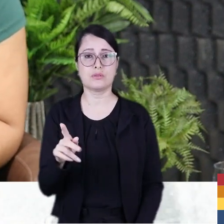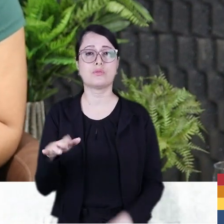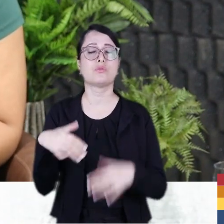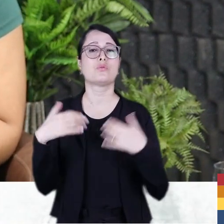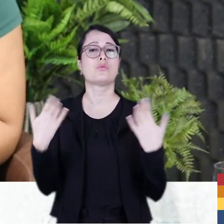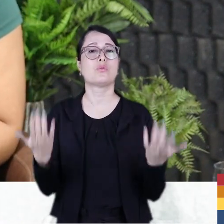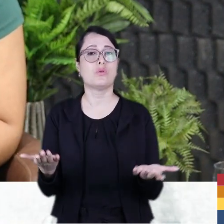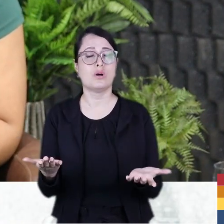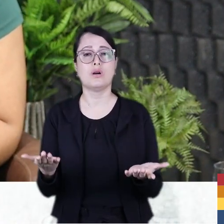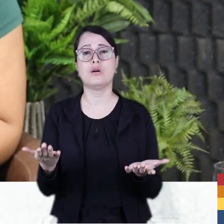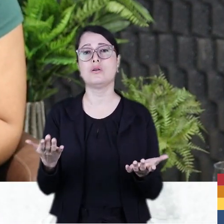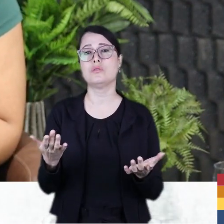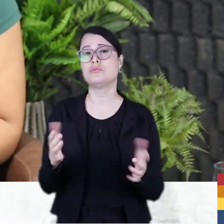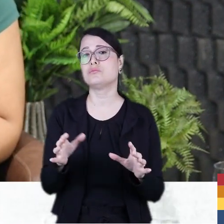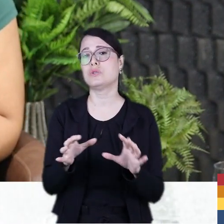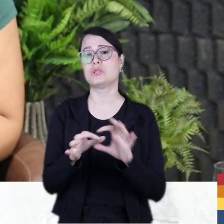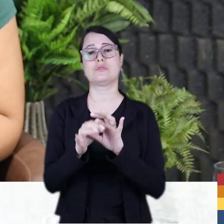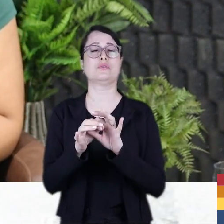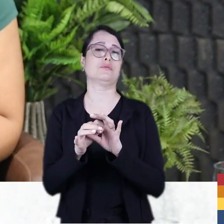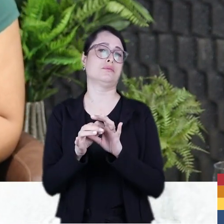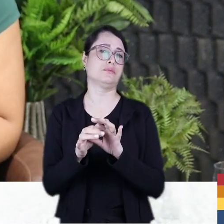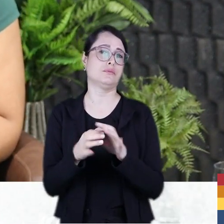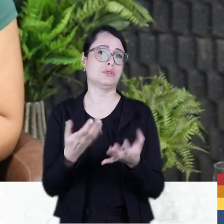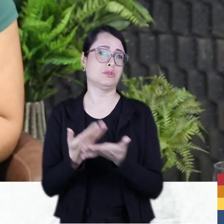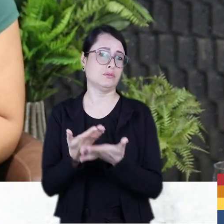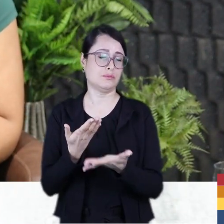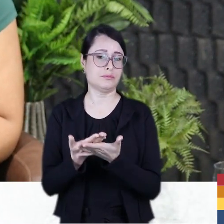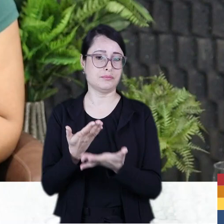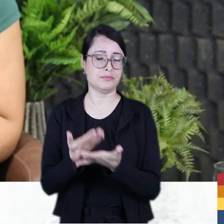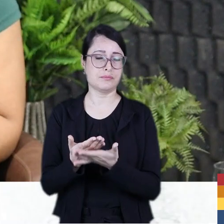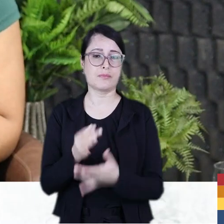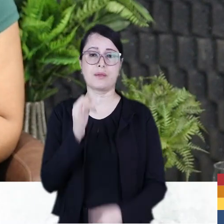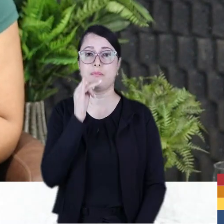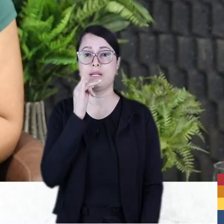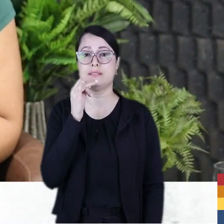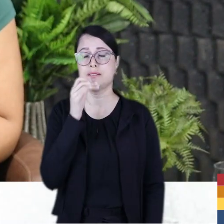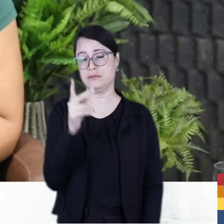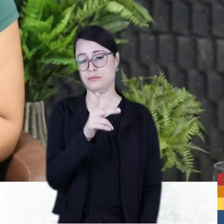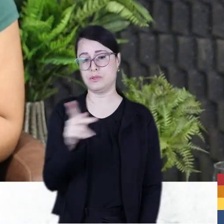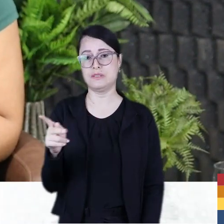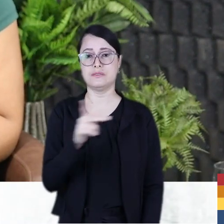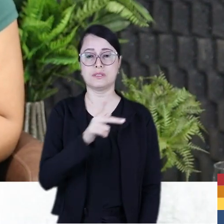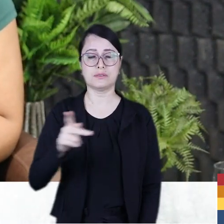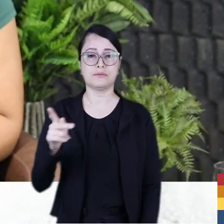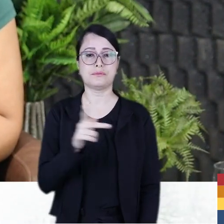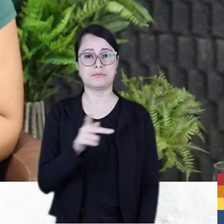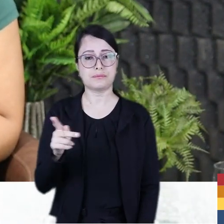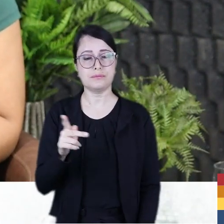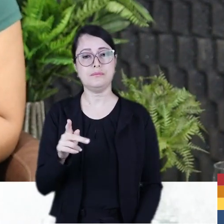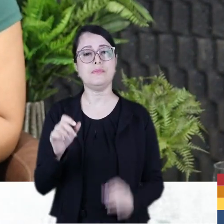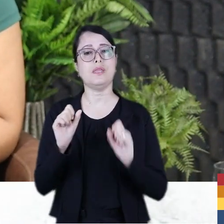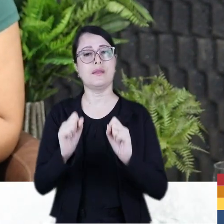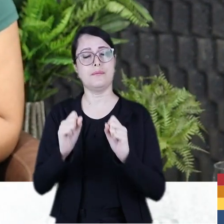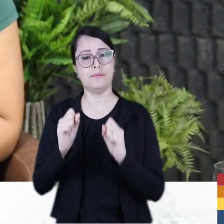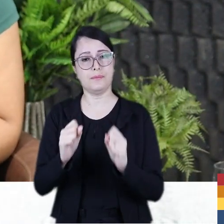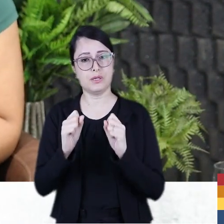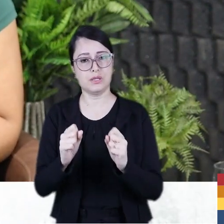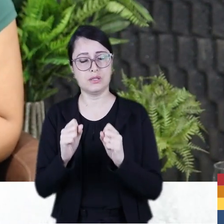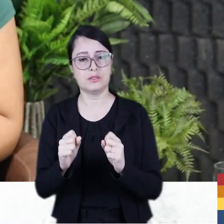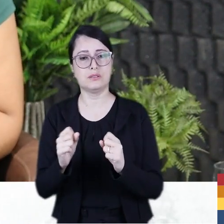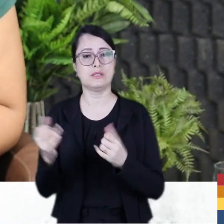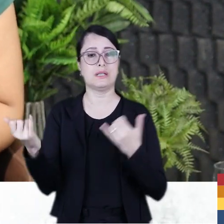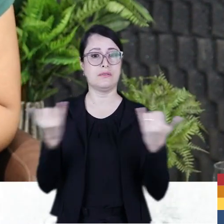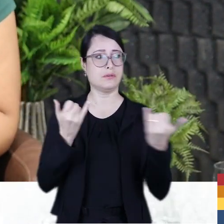forma muito autônoma, né, para, inclusive, avançar, tomar decisões, colaborar com o outro, né,